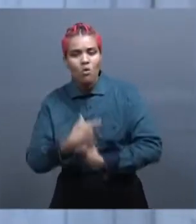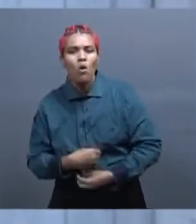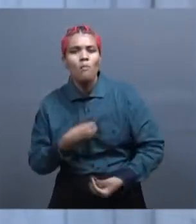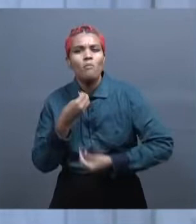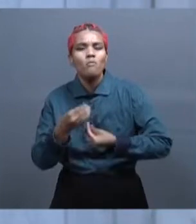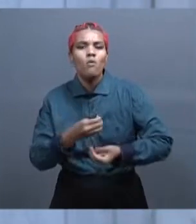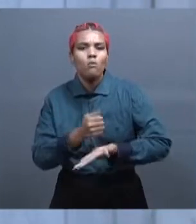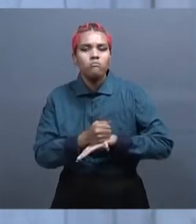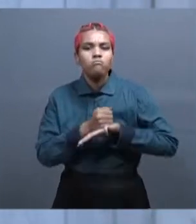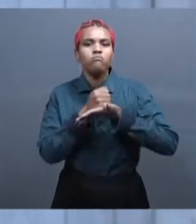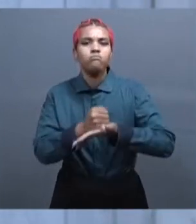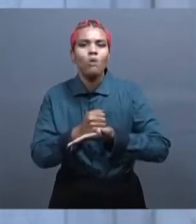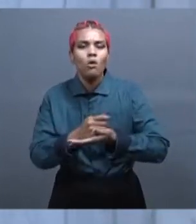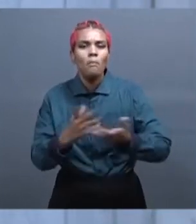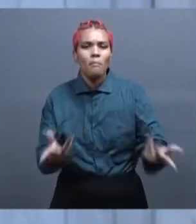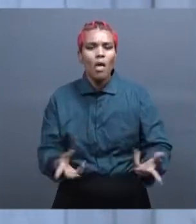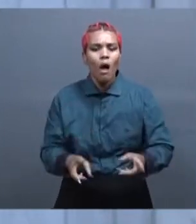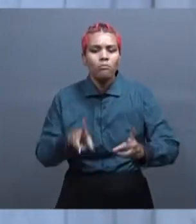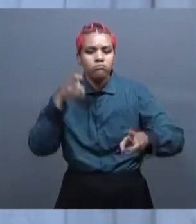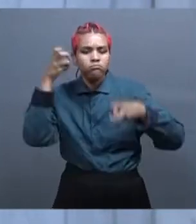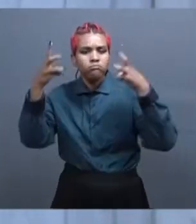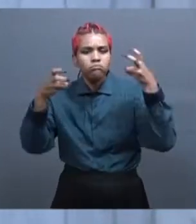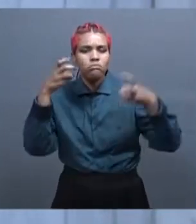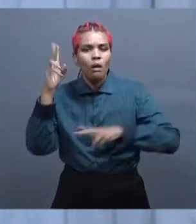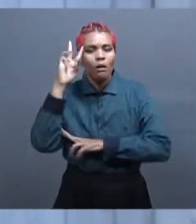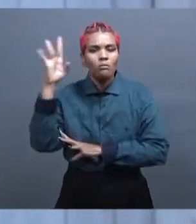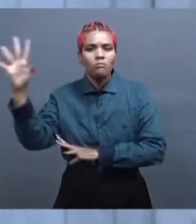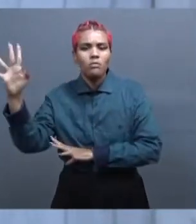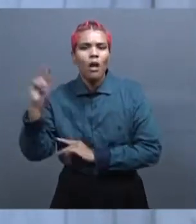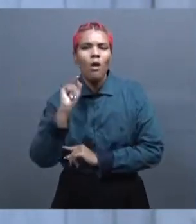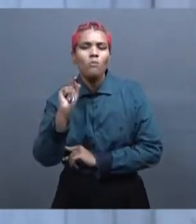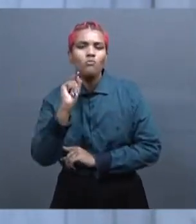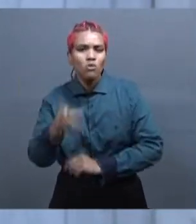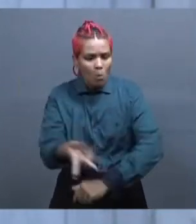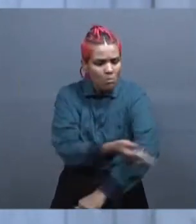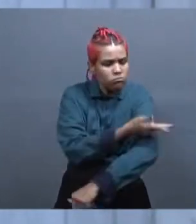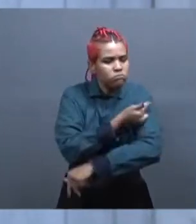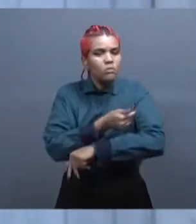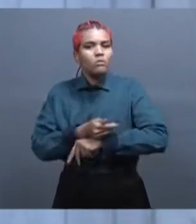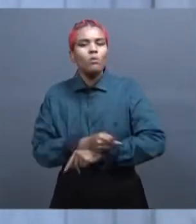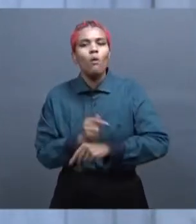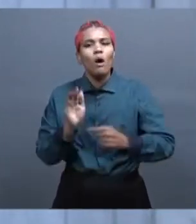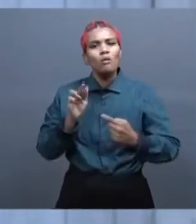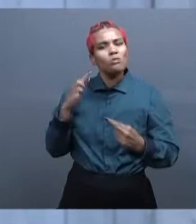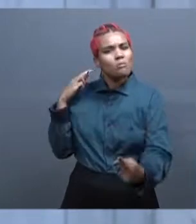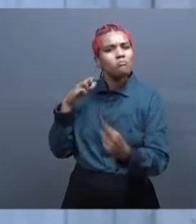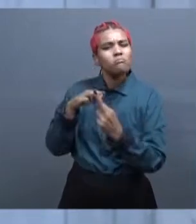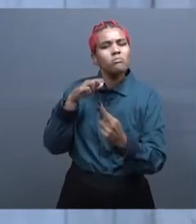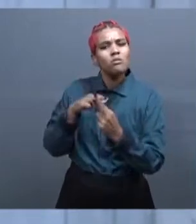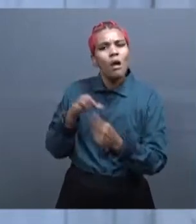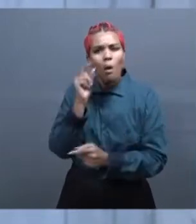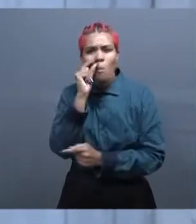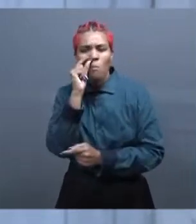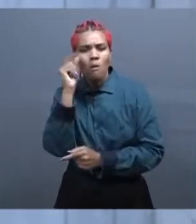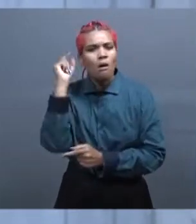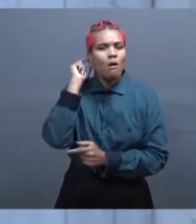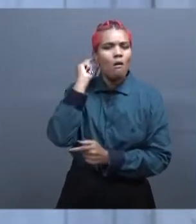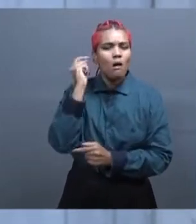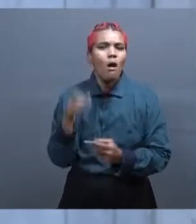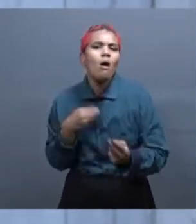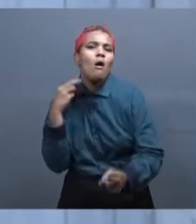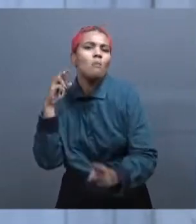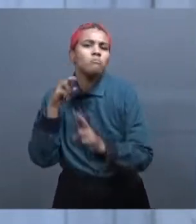para expressar as idéias né o que uma tatuagem representou que um piercing representa a arte